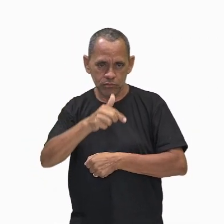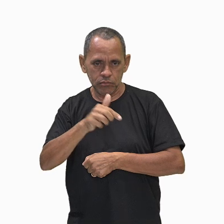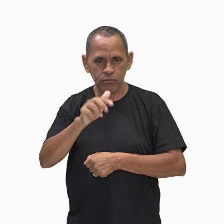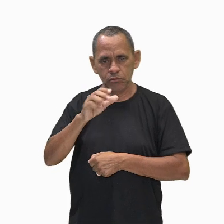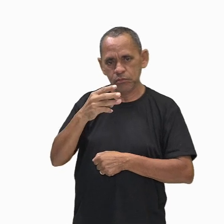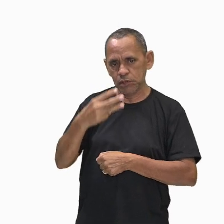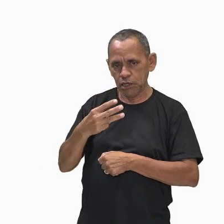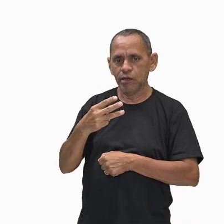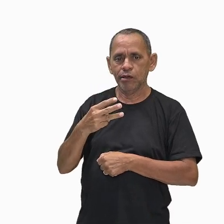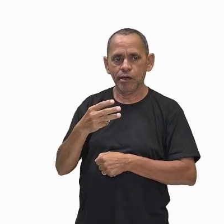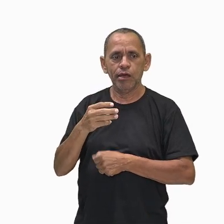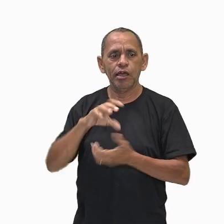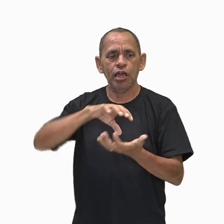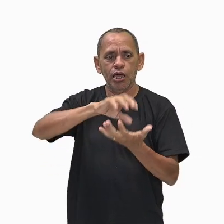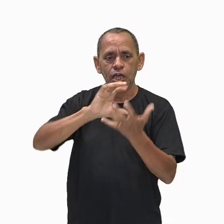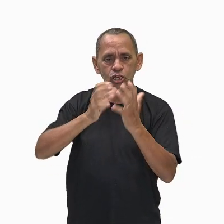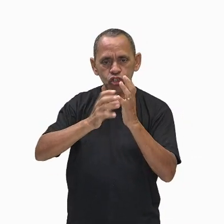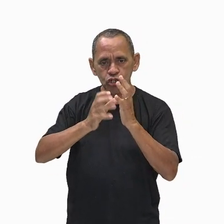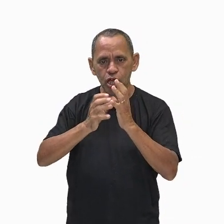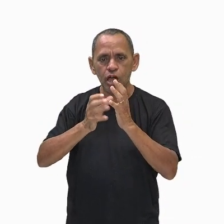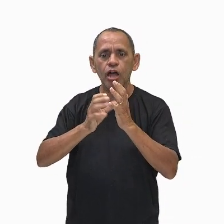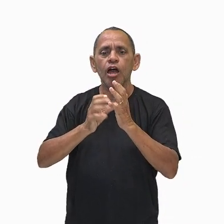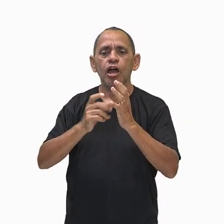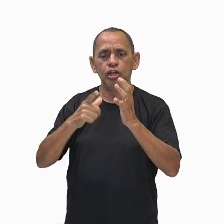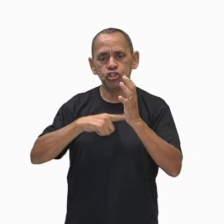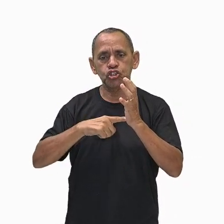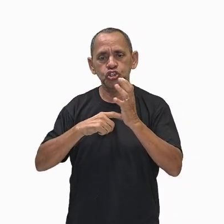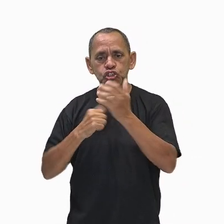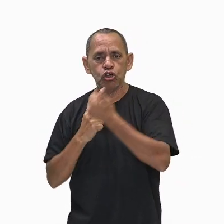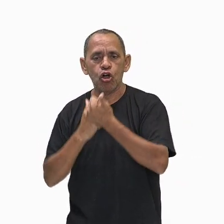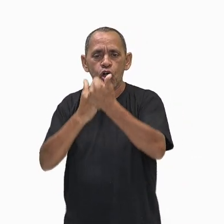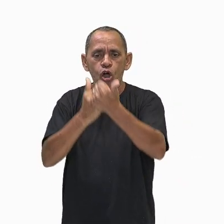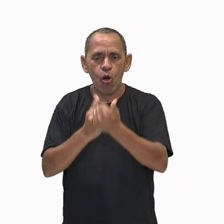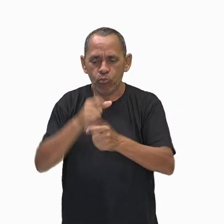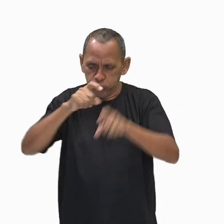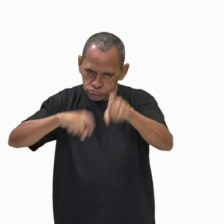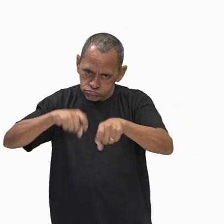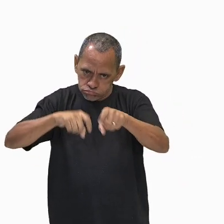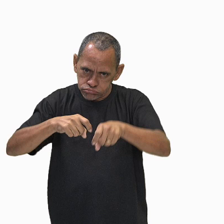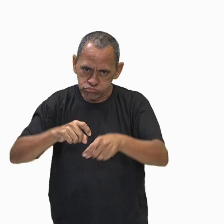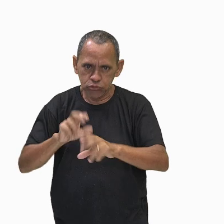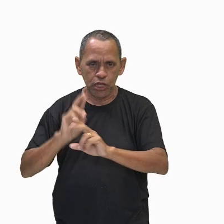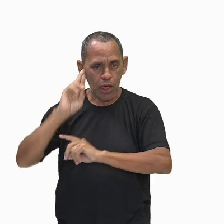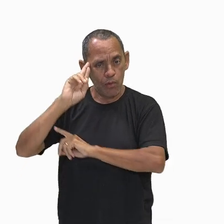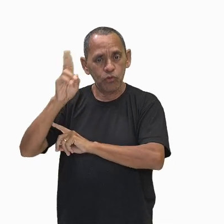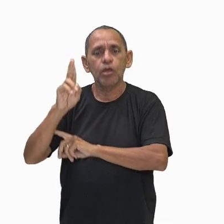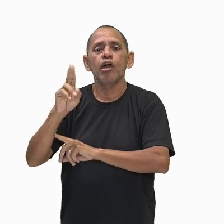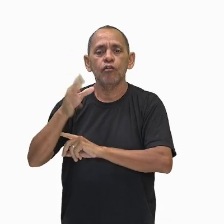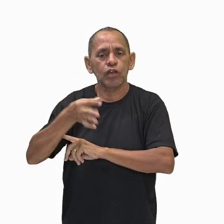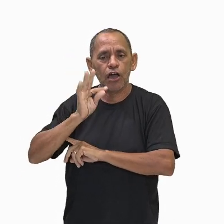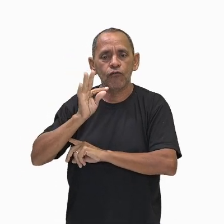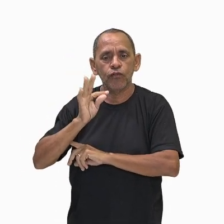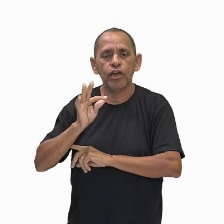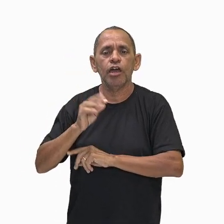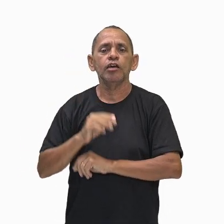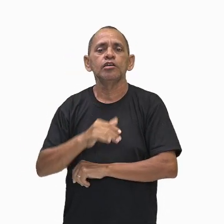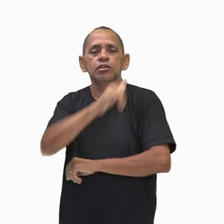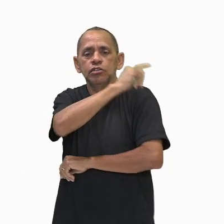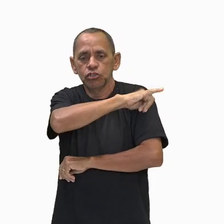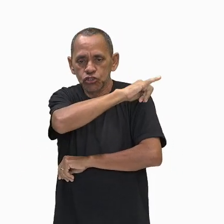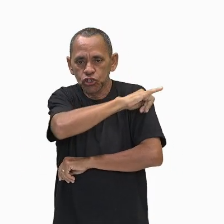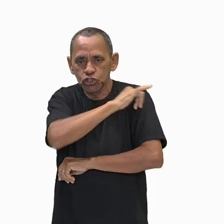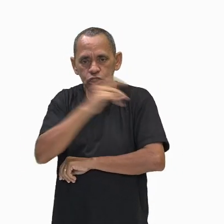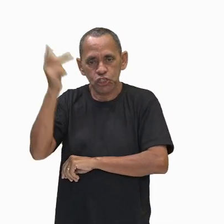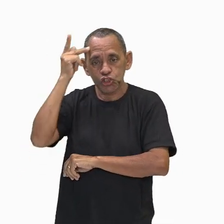Republicano Paulista e tinha aí o apoio dos fazendeiros de café do eixo Rio de Janeiro, São